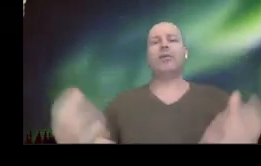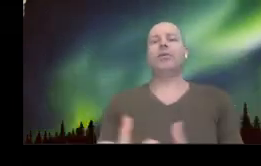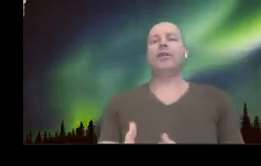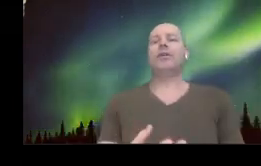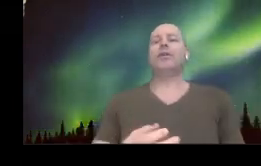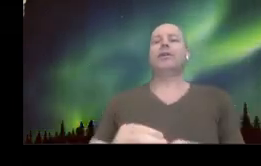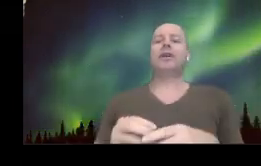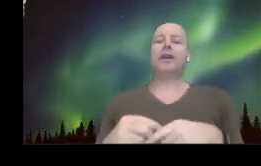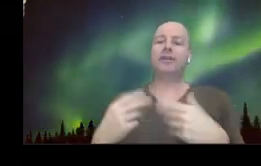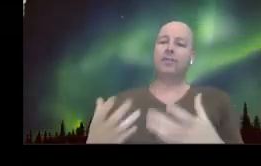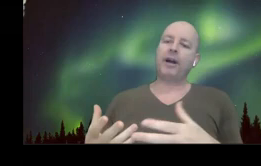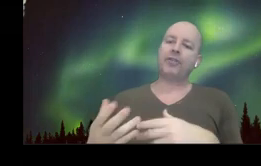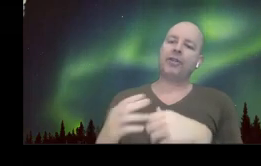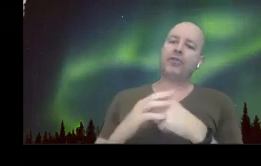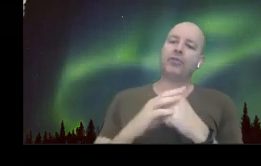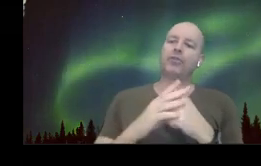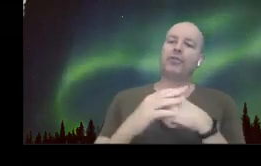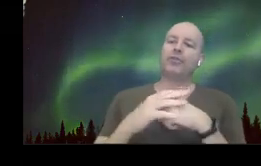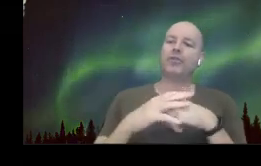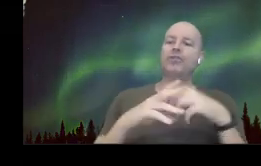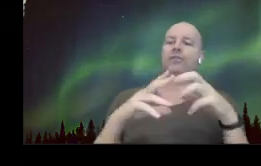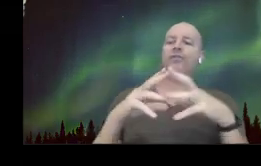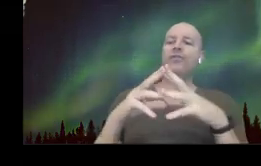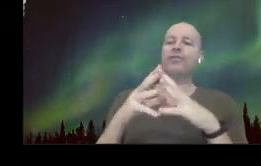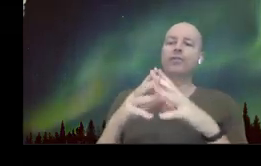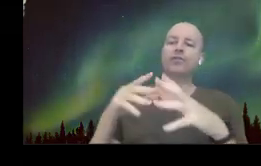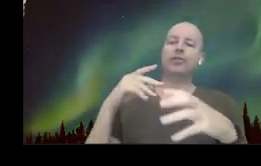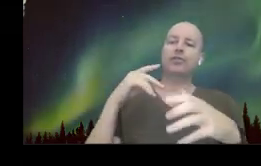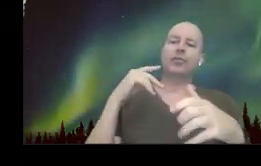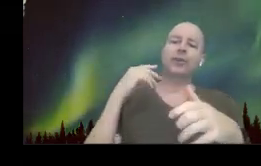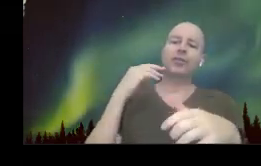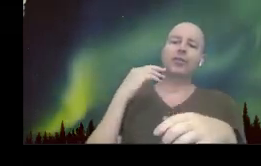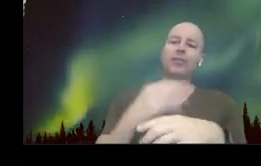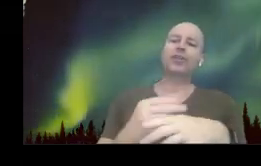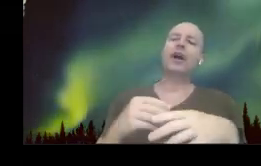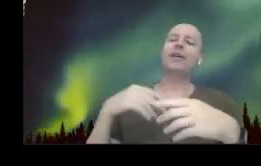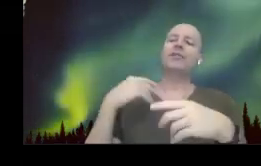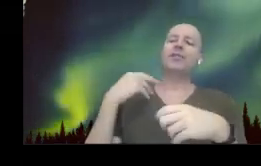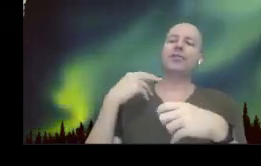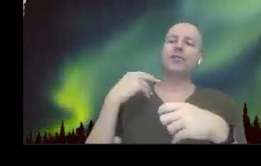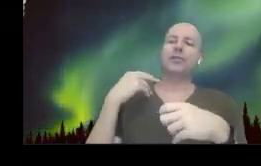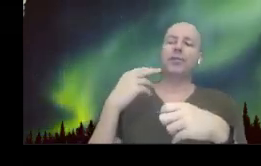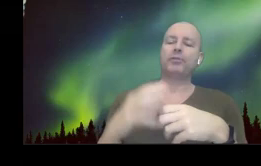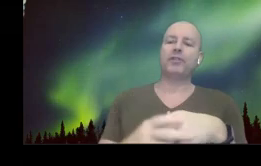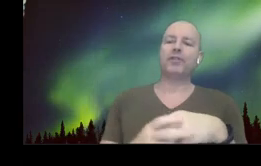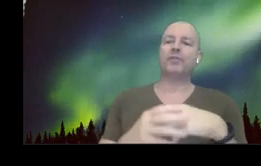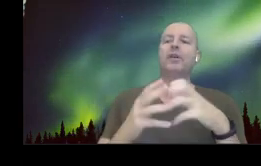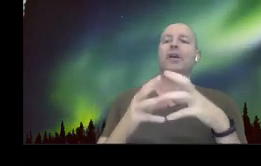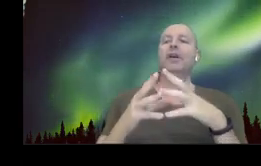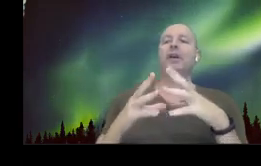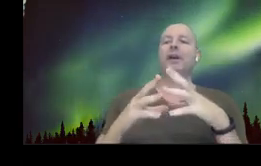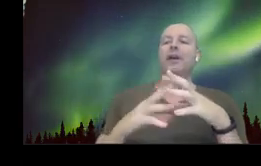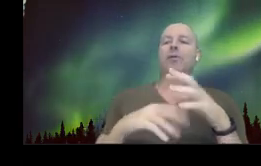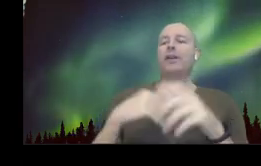ele reúne grande parte dos conceitos que a gente já discutiu sobre comunidade, sobre